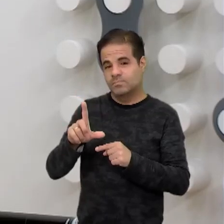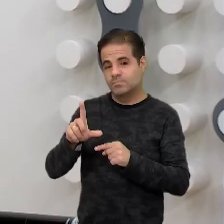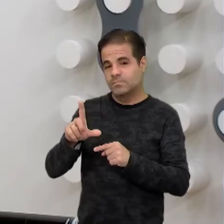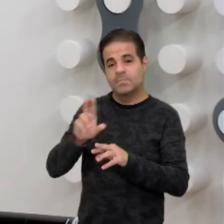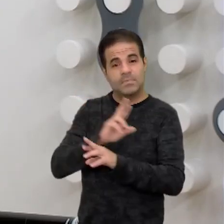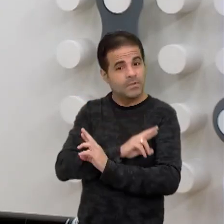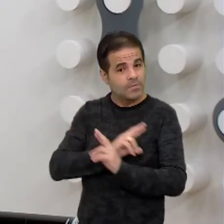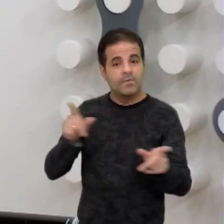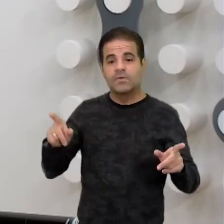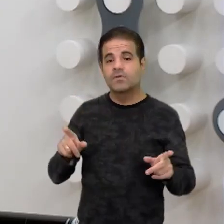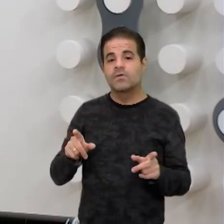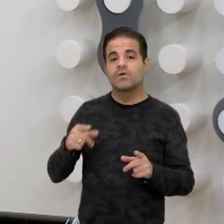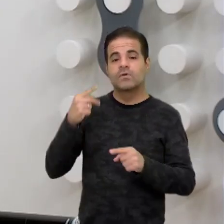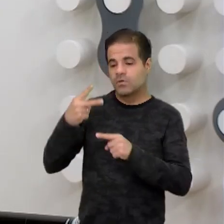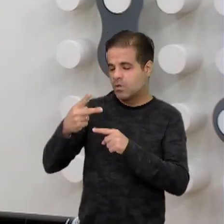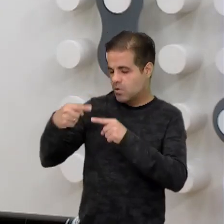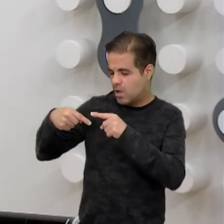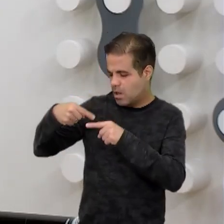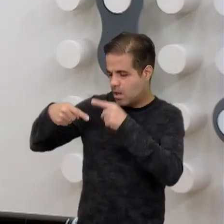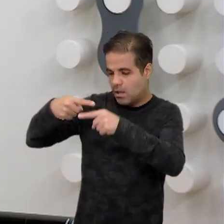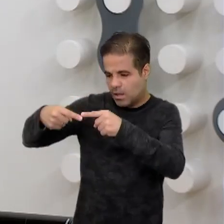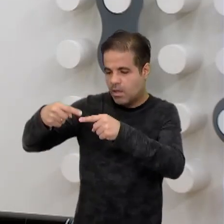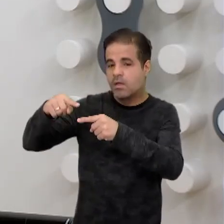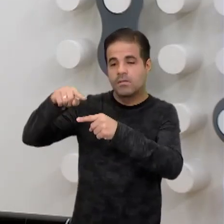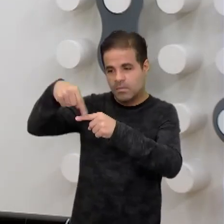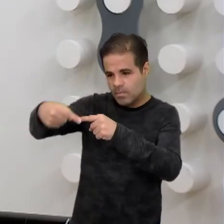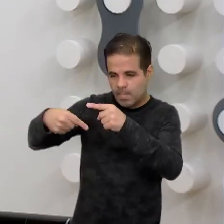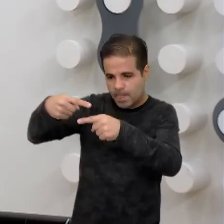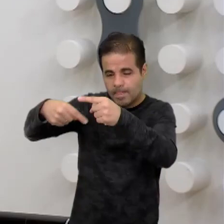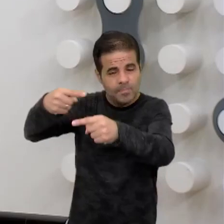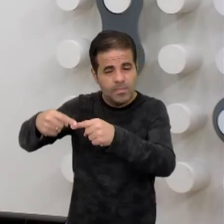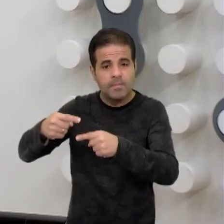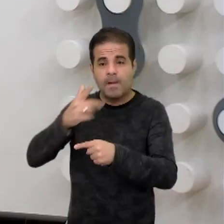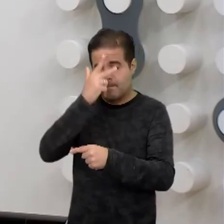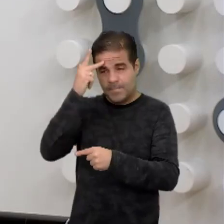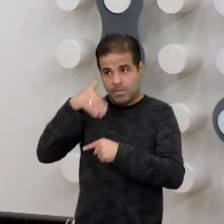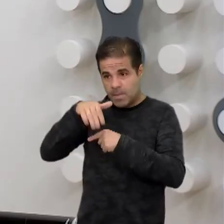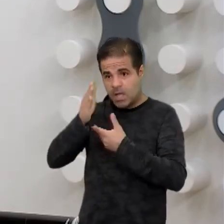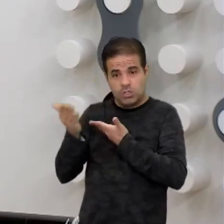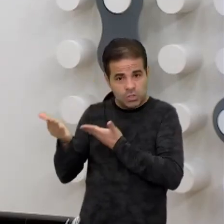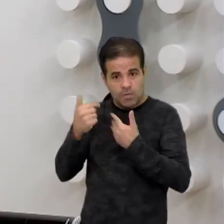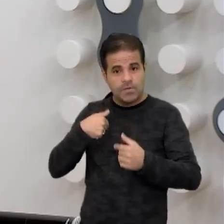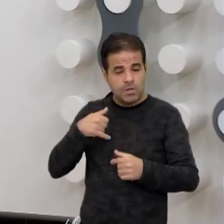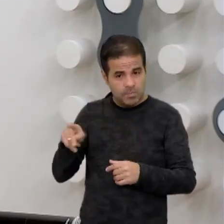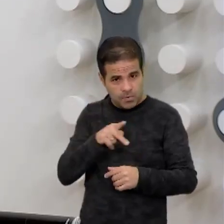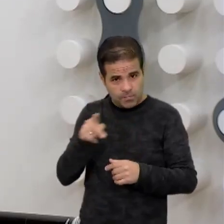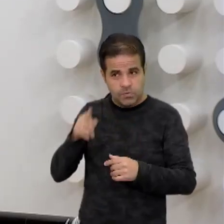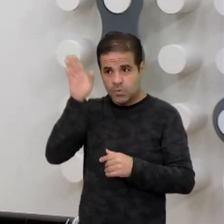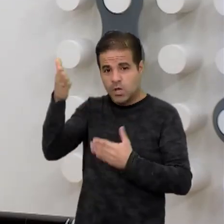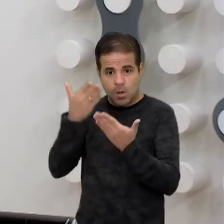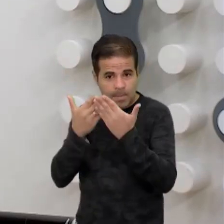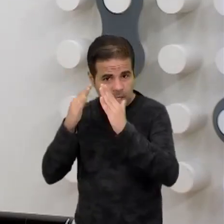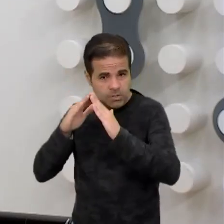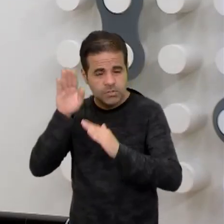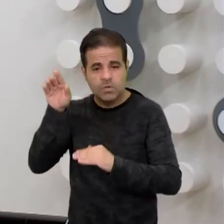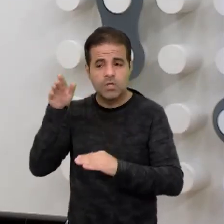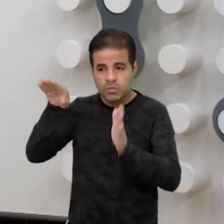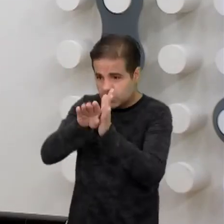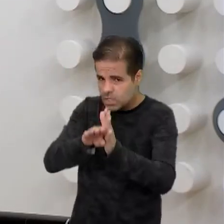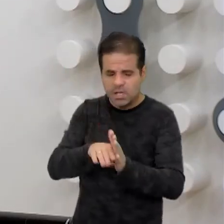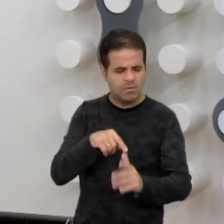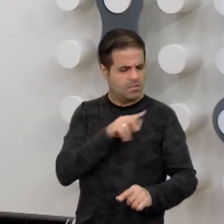a diferença de 2 gerações, mas pessoas muito mais novas, eu como professor indo para a escola,